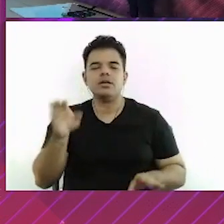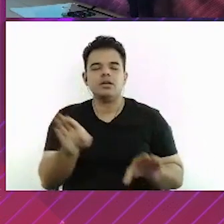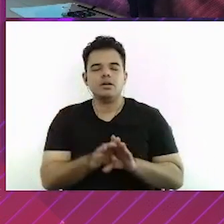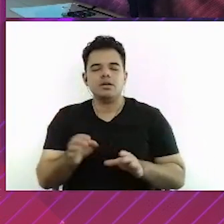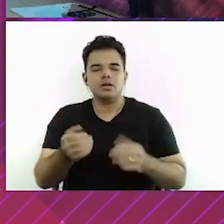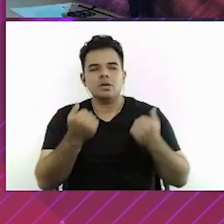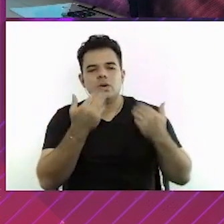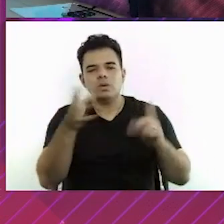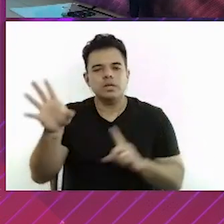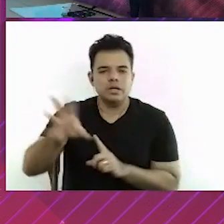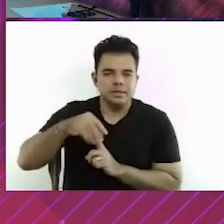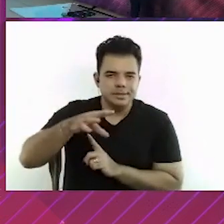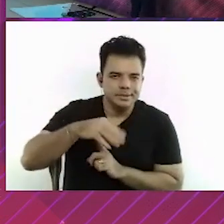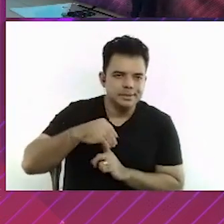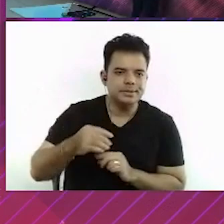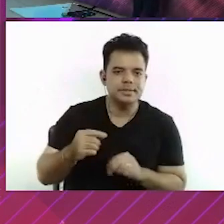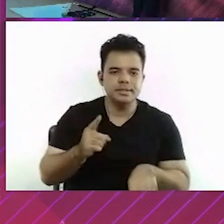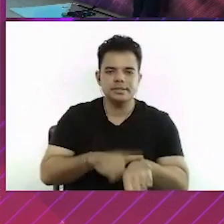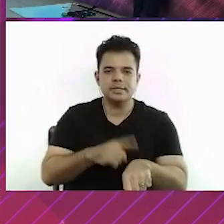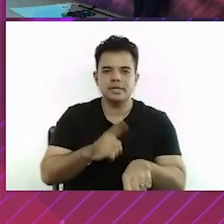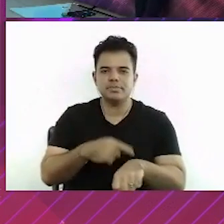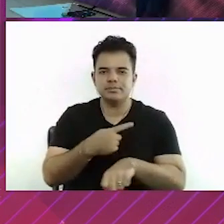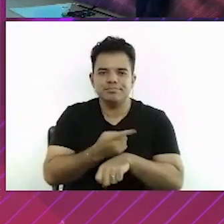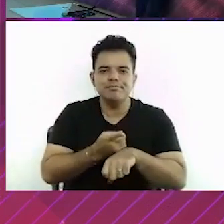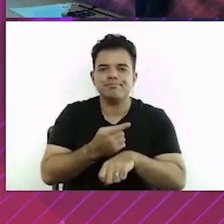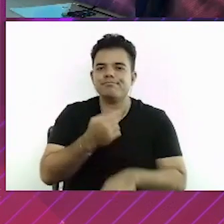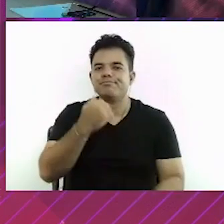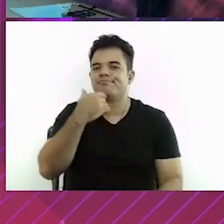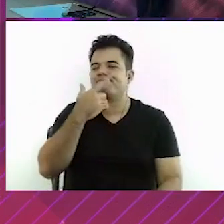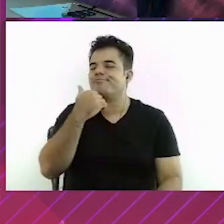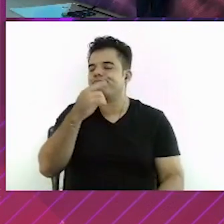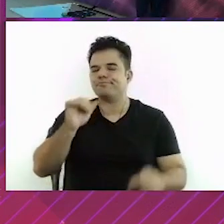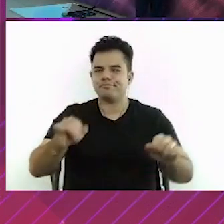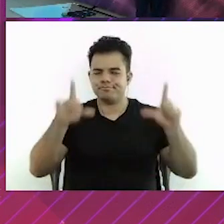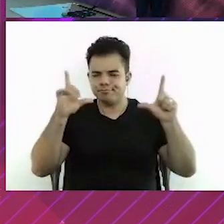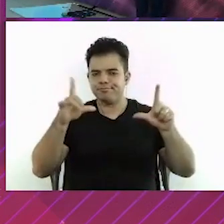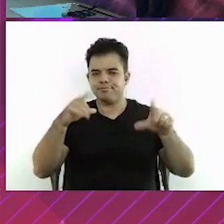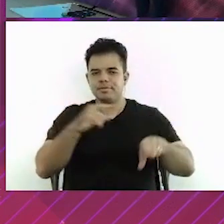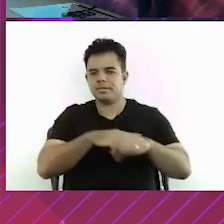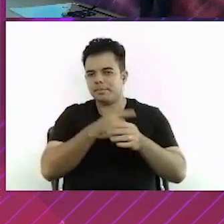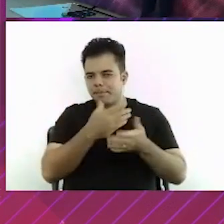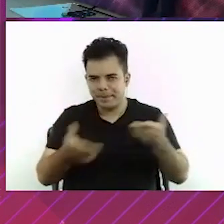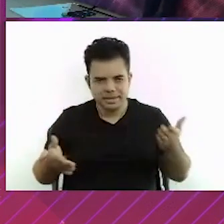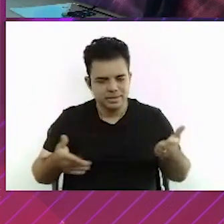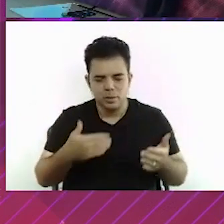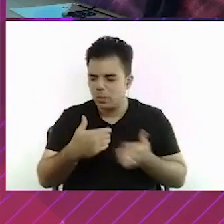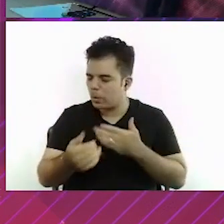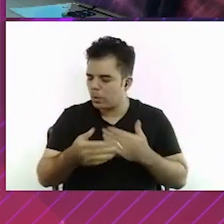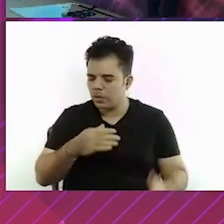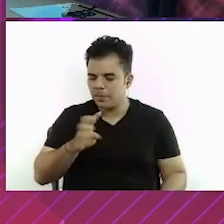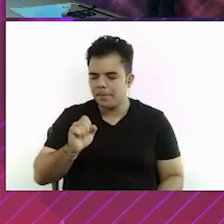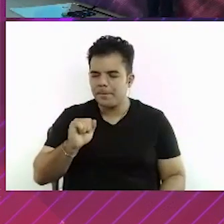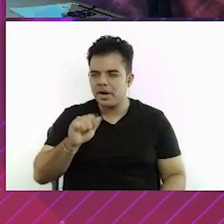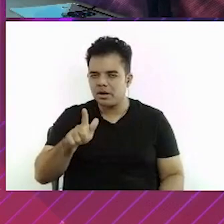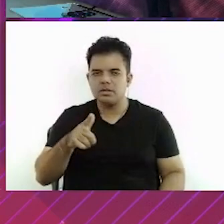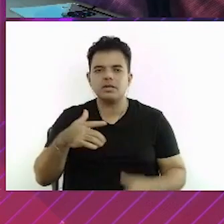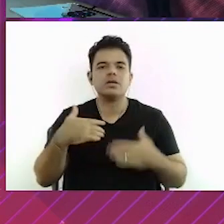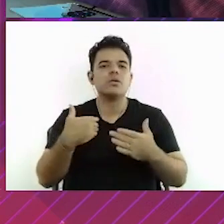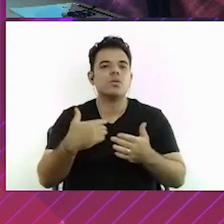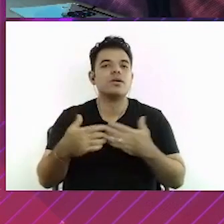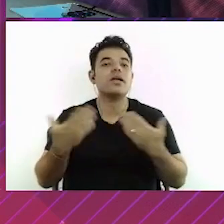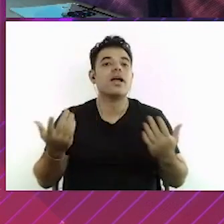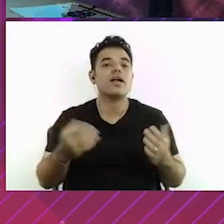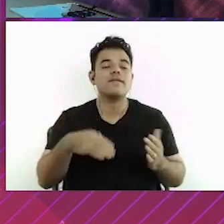Tentou conectar, deu timeout, deu erro por algum motivo, problemas de rede, bugs, seja lá o que for. E aí, você vai mandar para o final da